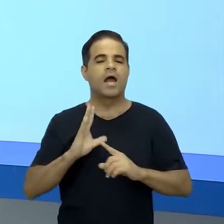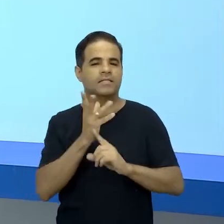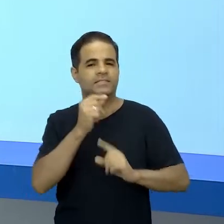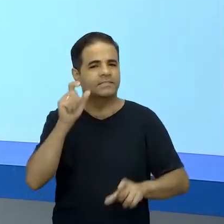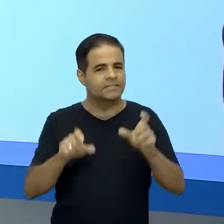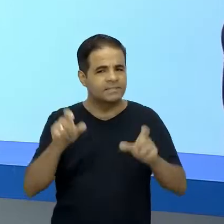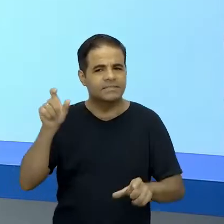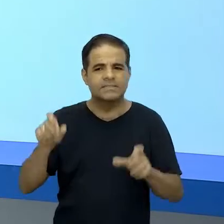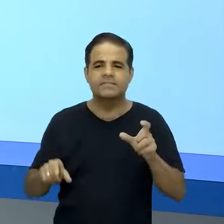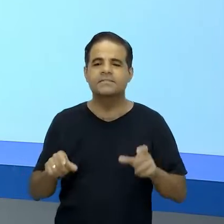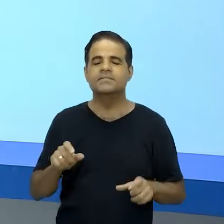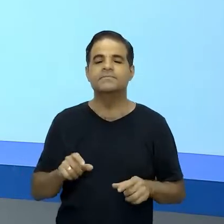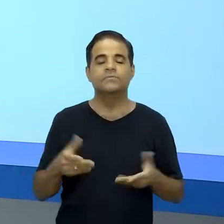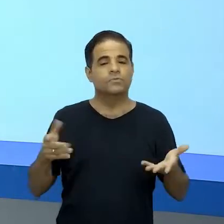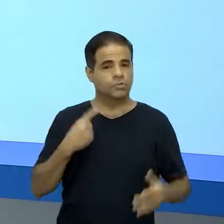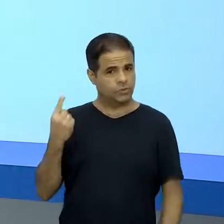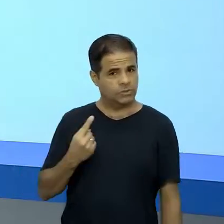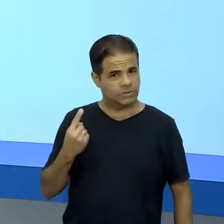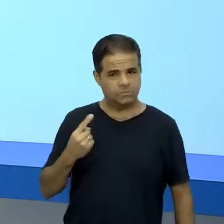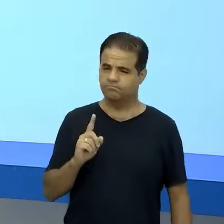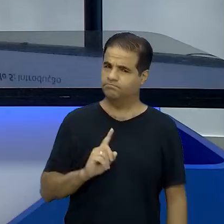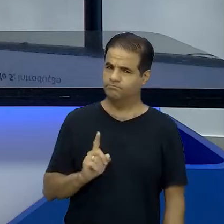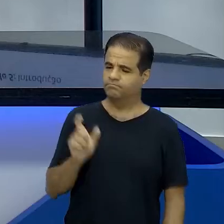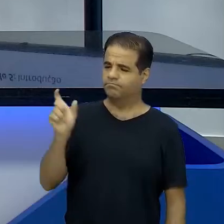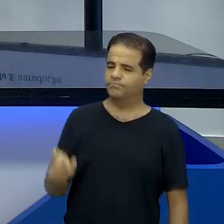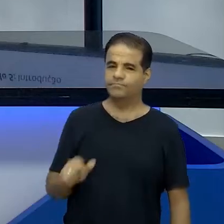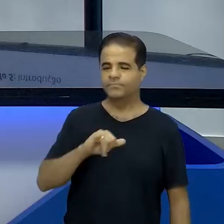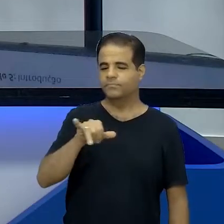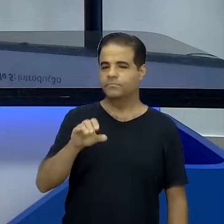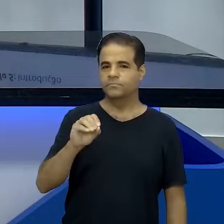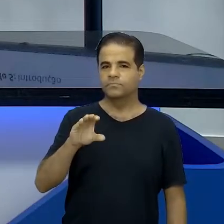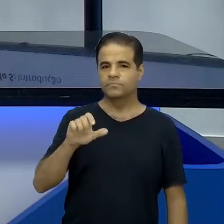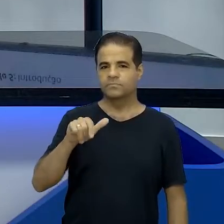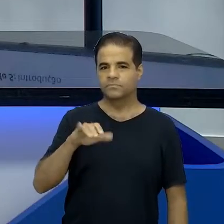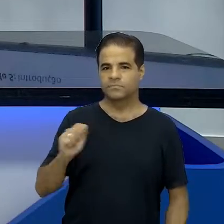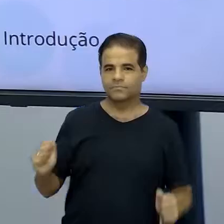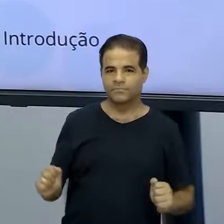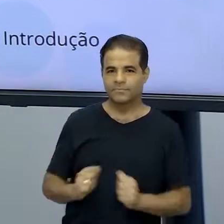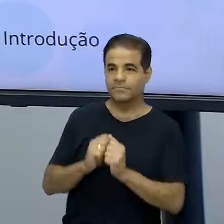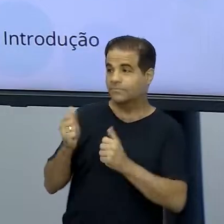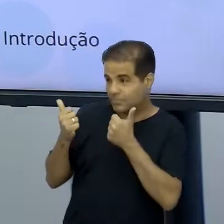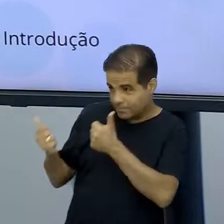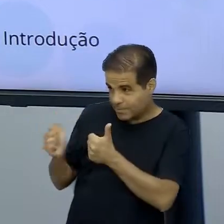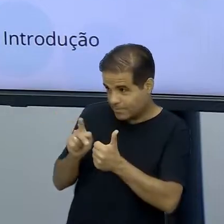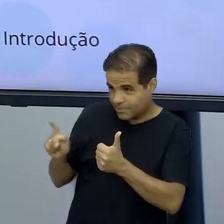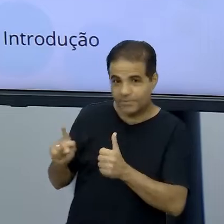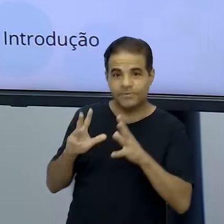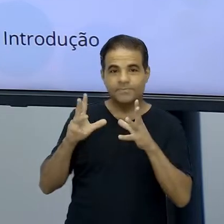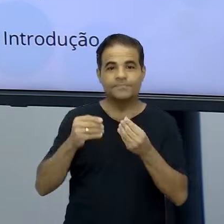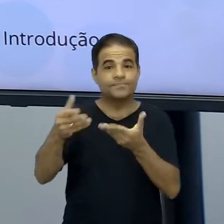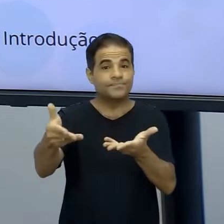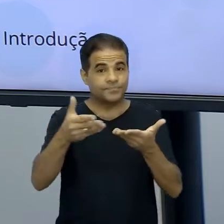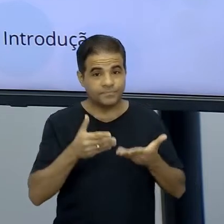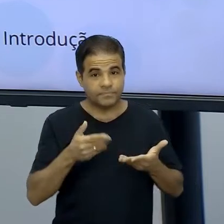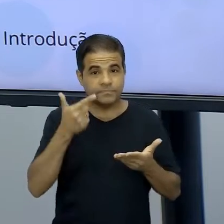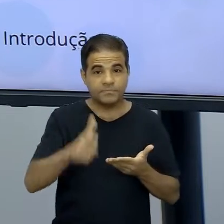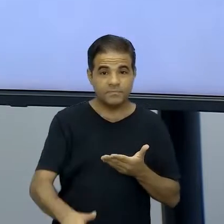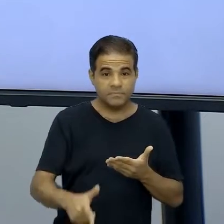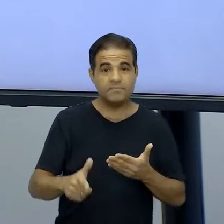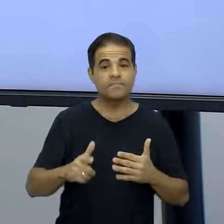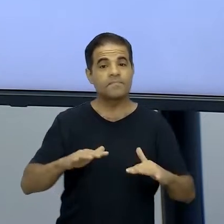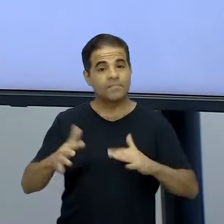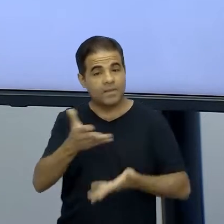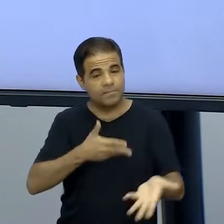artistas. E hoje não estou sozinho, estou com o professor Josélio. Tudo bem, professor? Tudo bem, Prof. Fernanda? Sejam todos bem-vindos a mais um momento